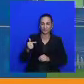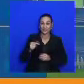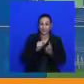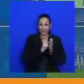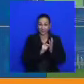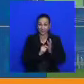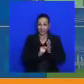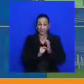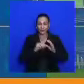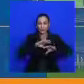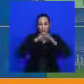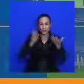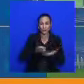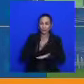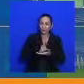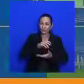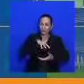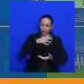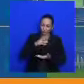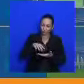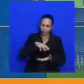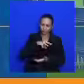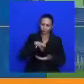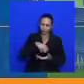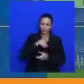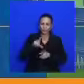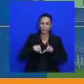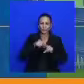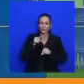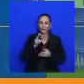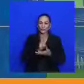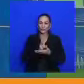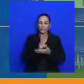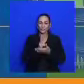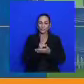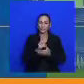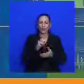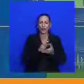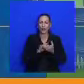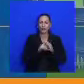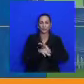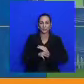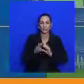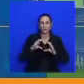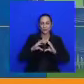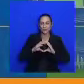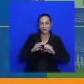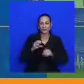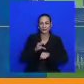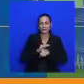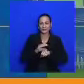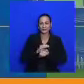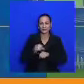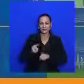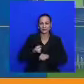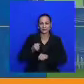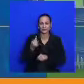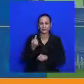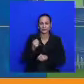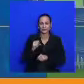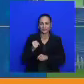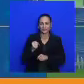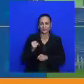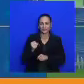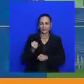Tá anotando? O globo segue girando, vamos seguir sorteando na Lotomania. Bola cinza número